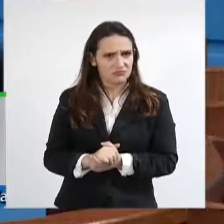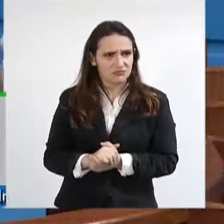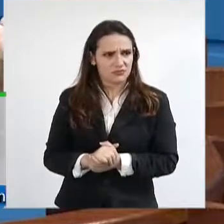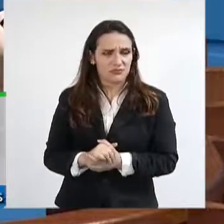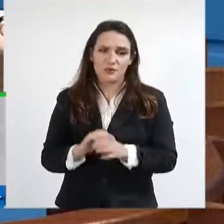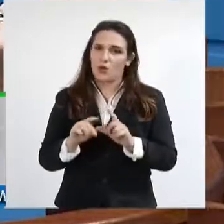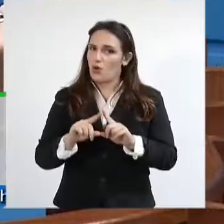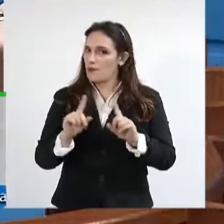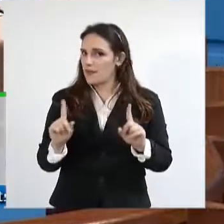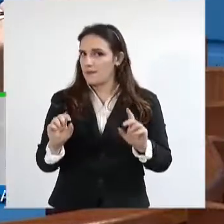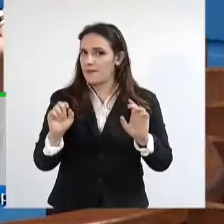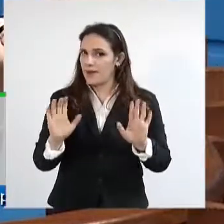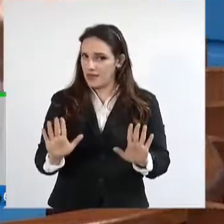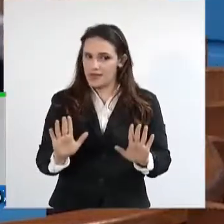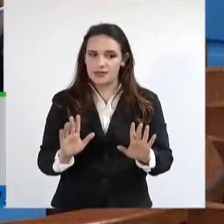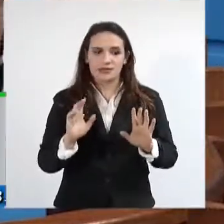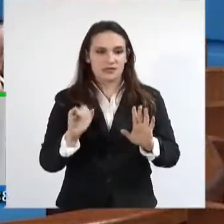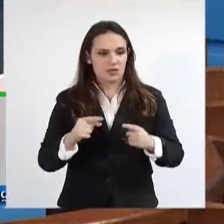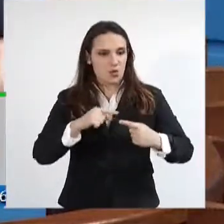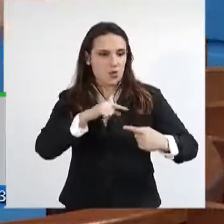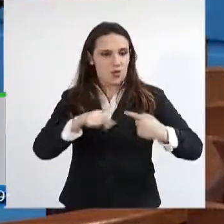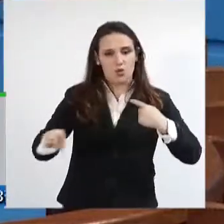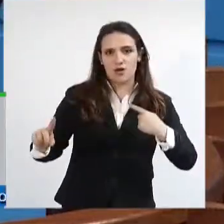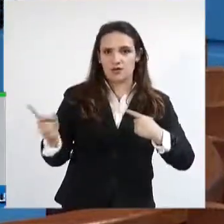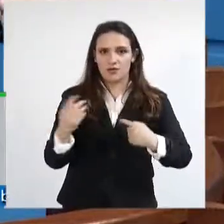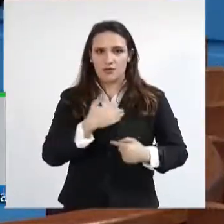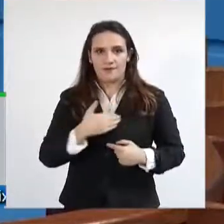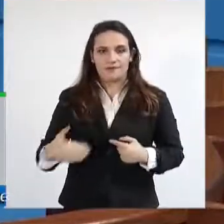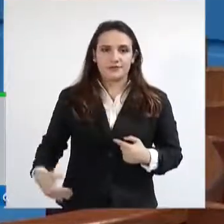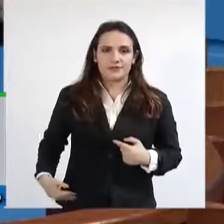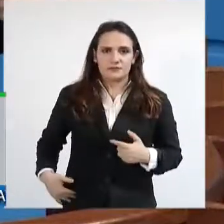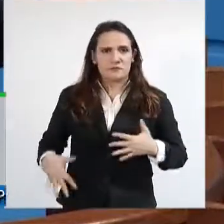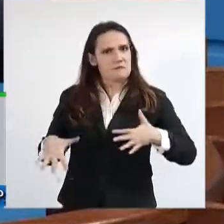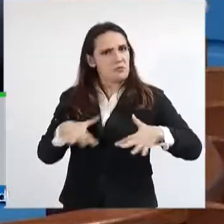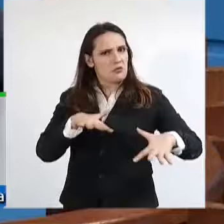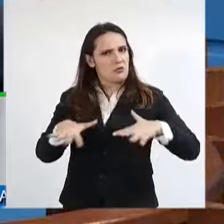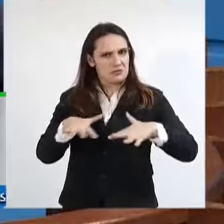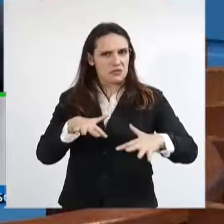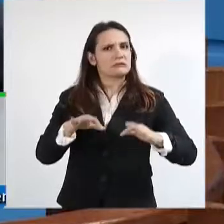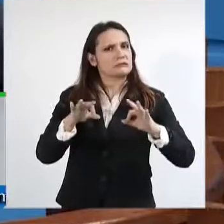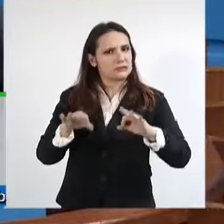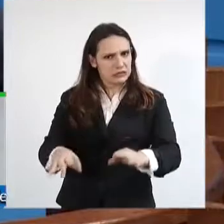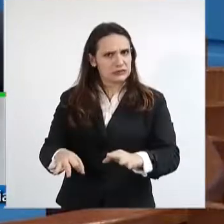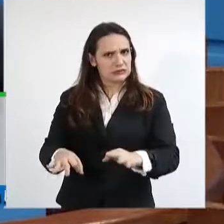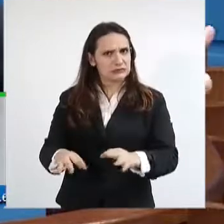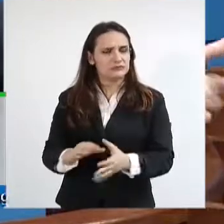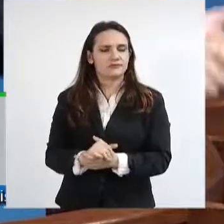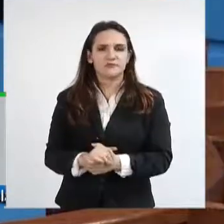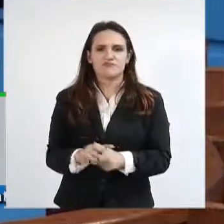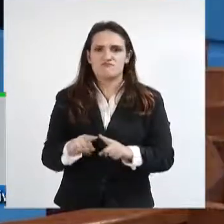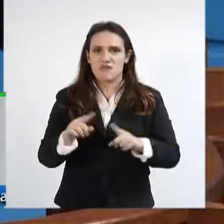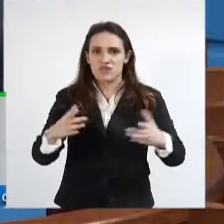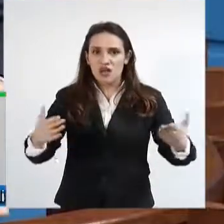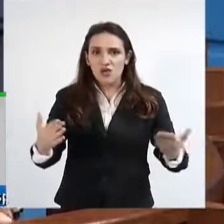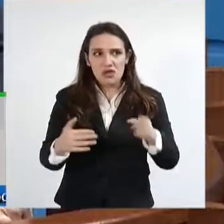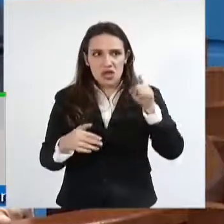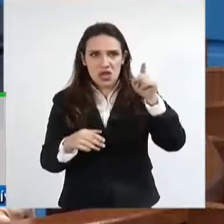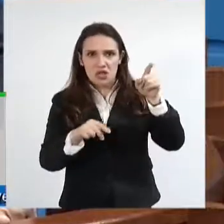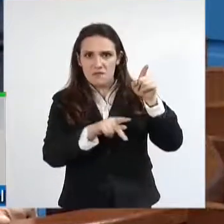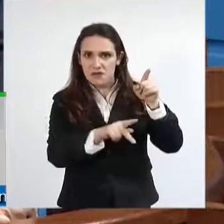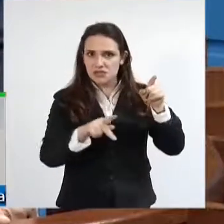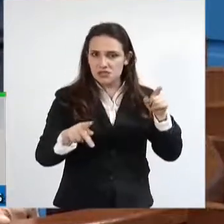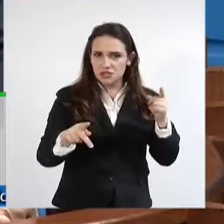era oposição ao governo, as manifestações eram democráticas. Agora que ele